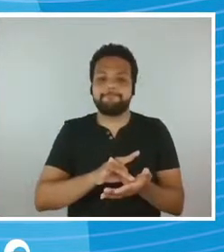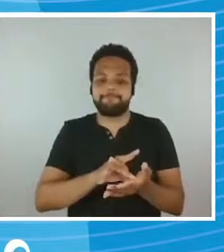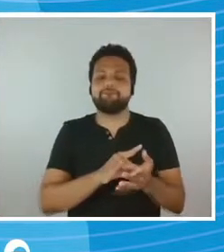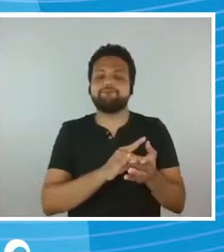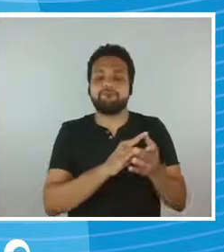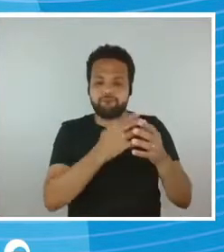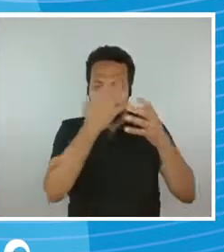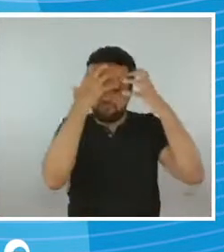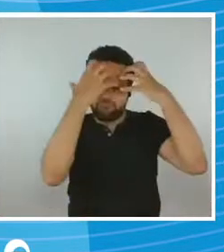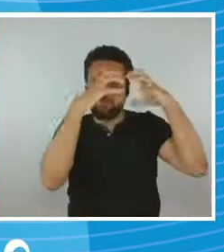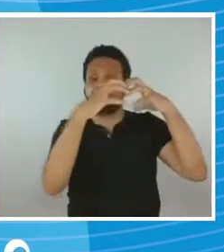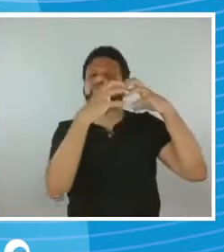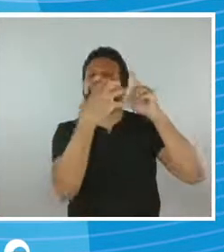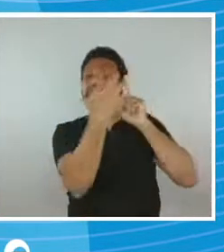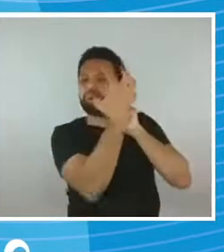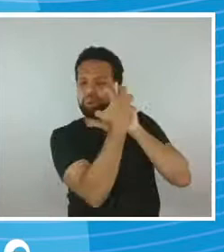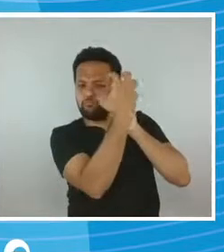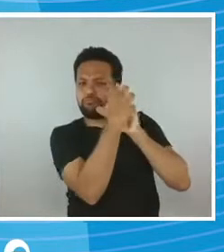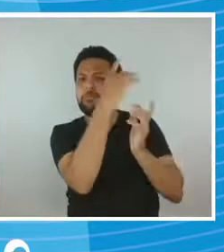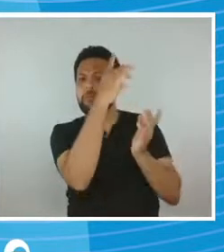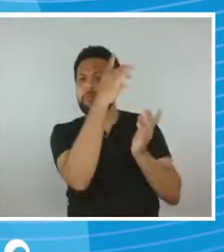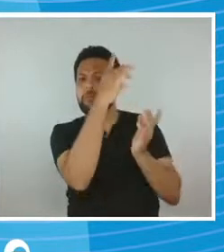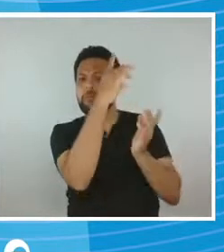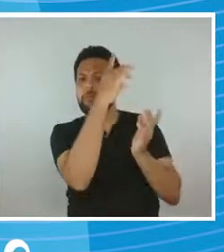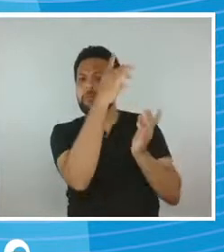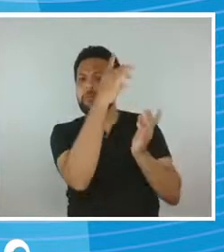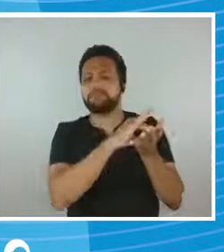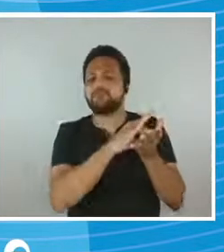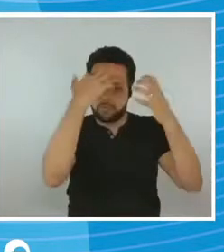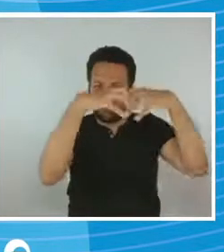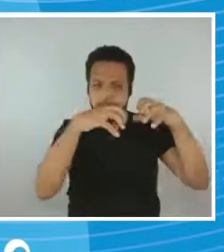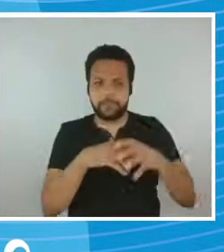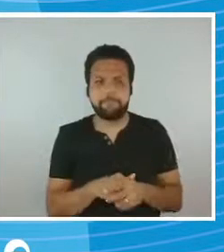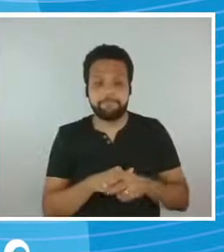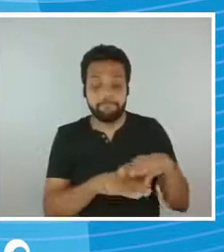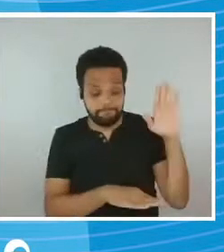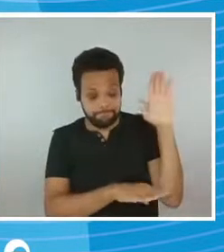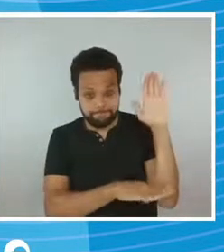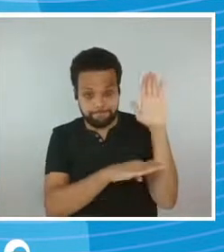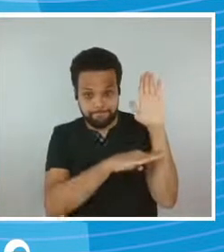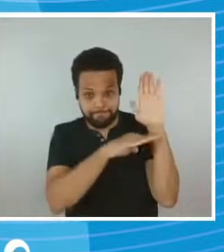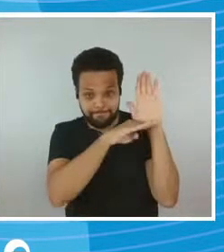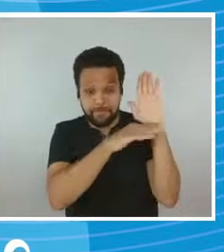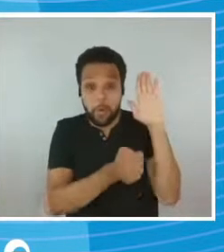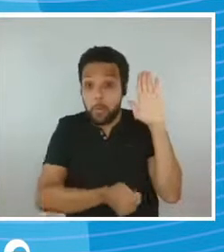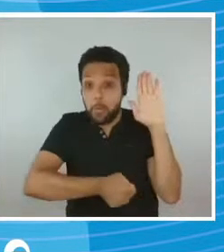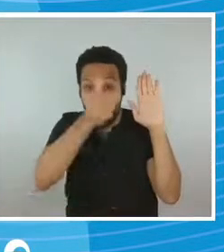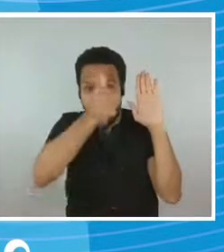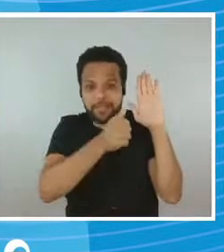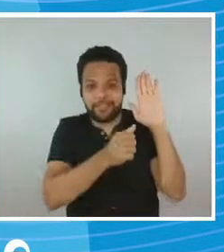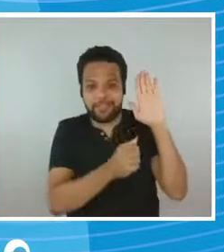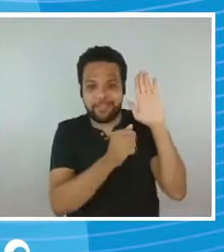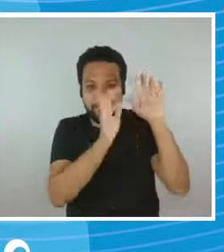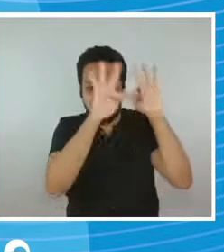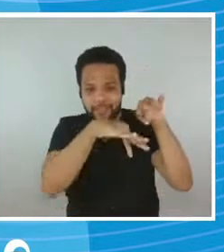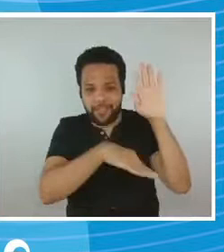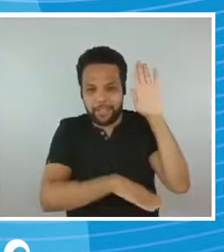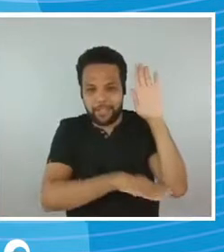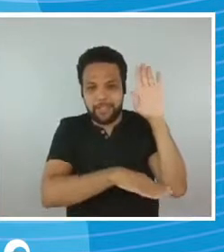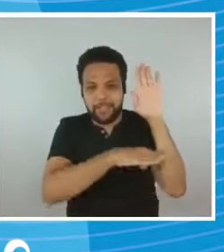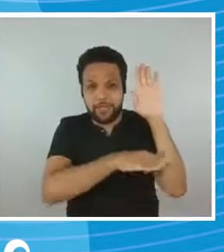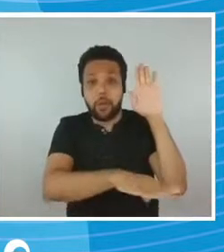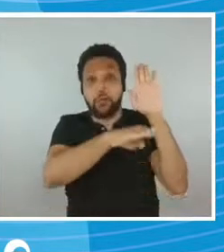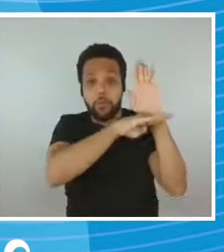o funcionamento do cérebro como um todo. Vamos para cima um pouco, já na reta final da minha apresentação, falar da